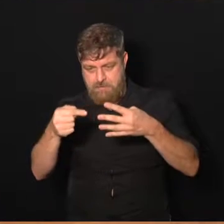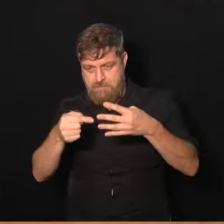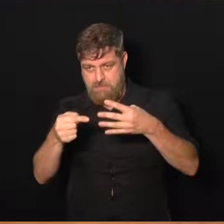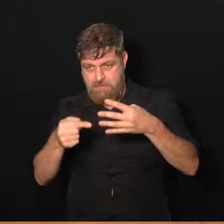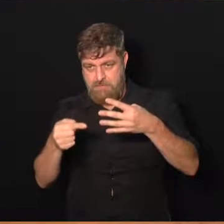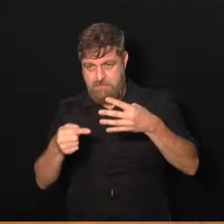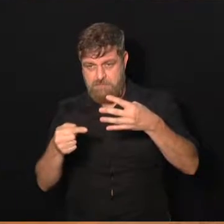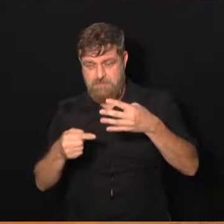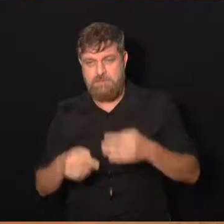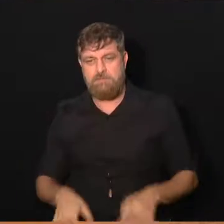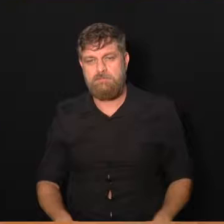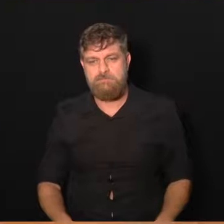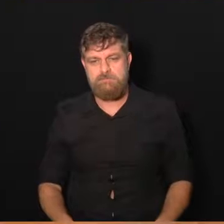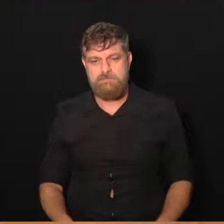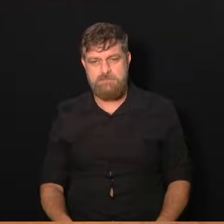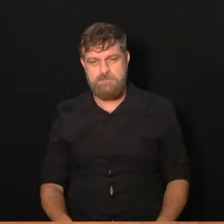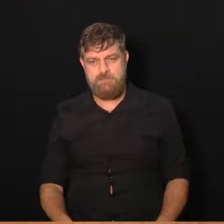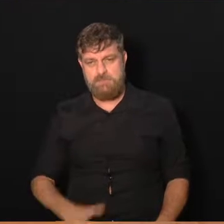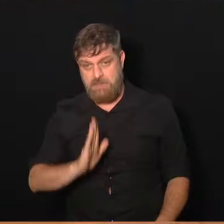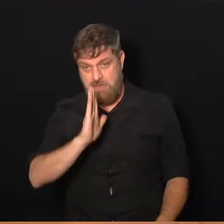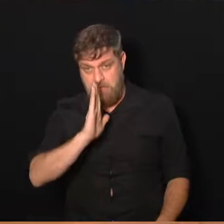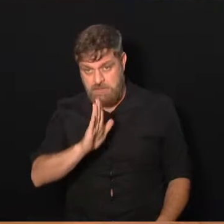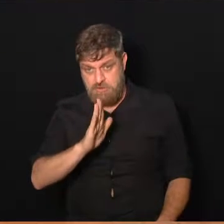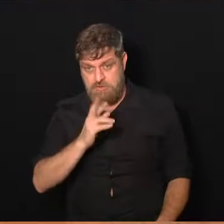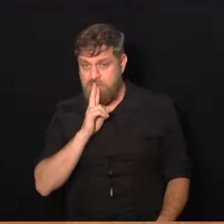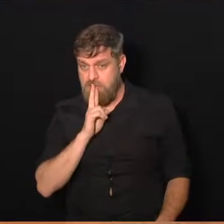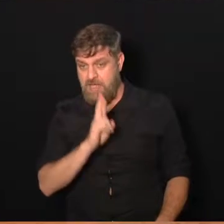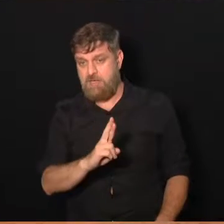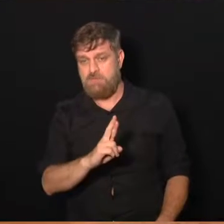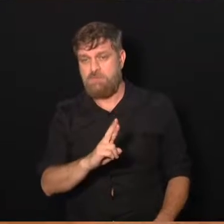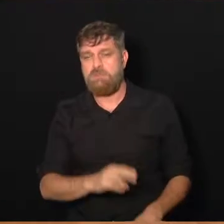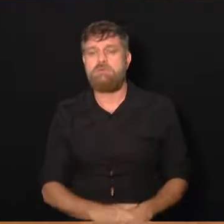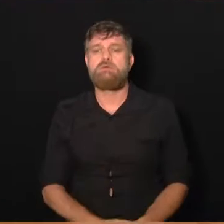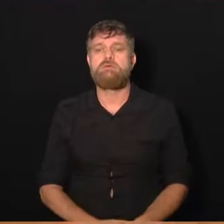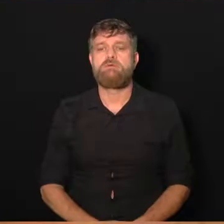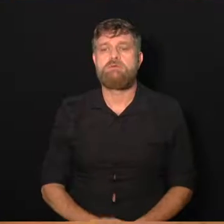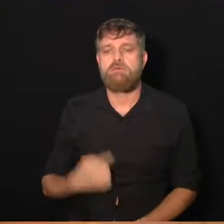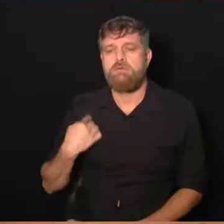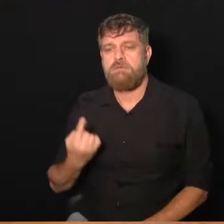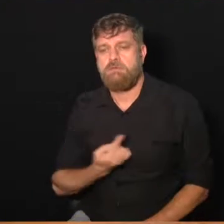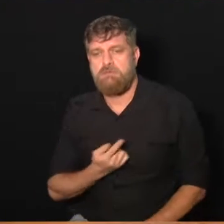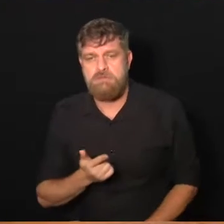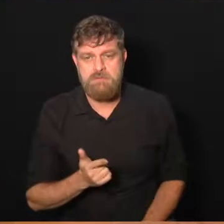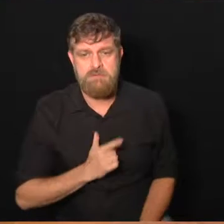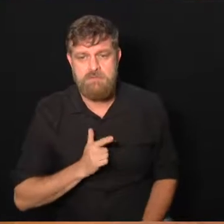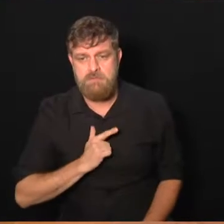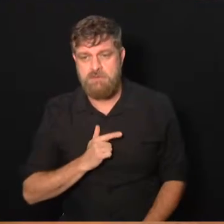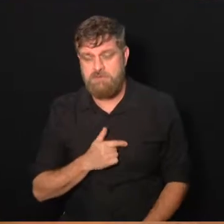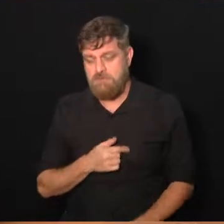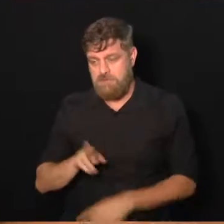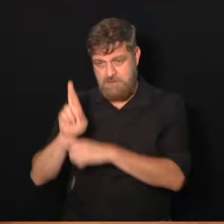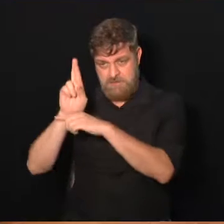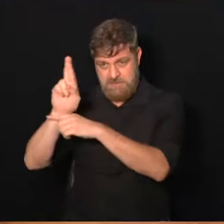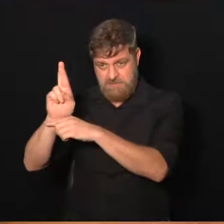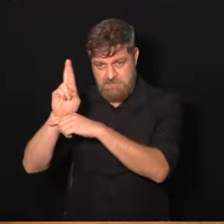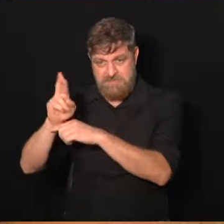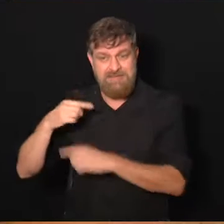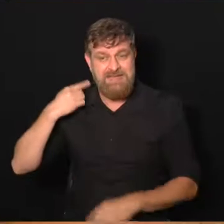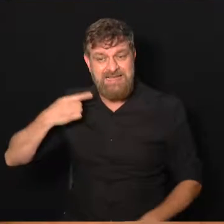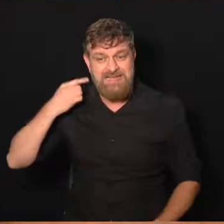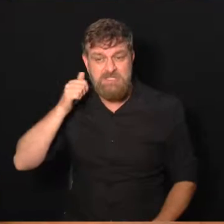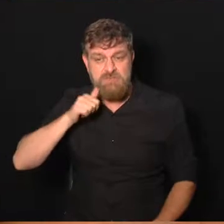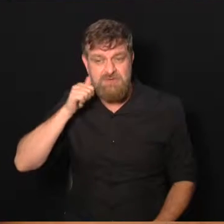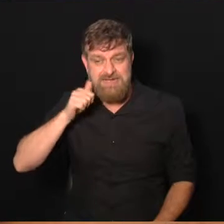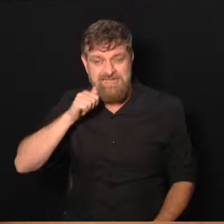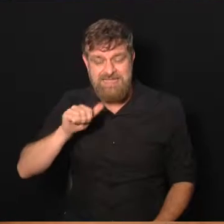que você falou e já adiantar para você que estamos aqui com a nossa chefe de gabinete, doutora Karina, é